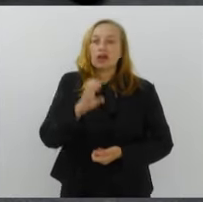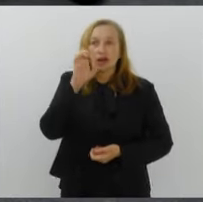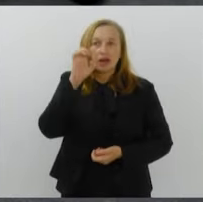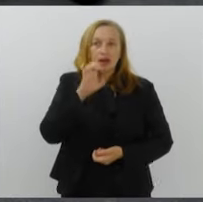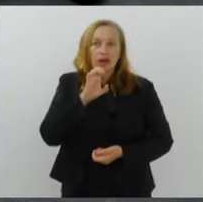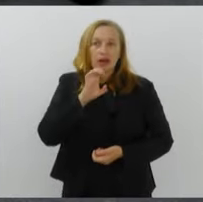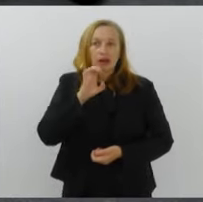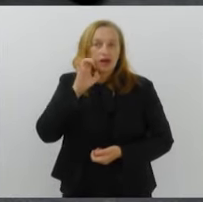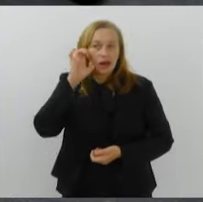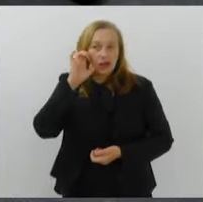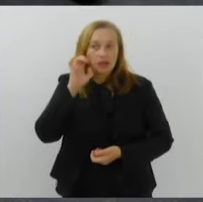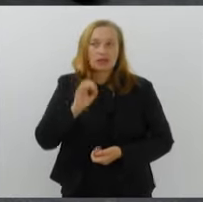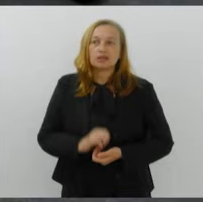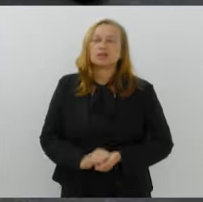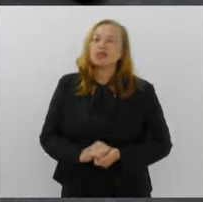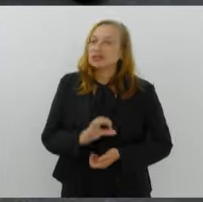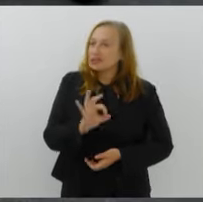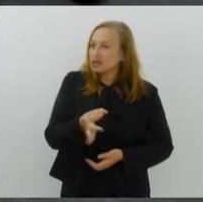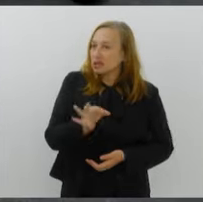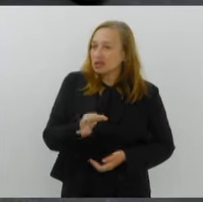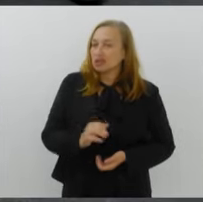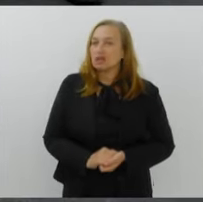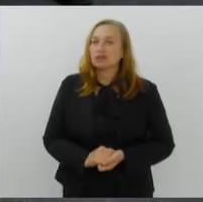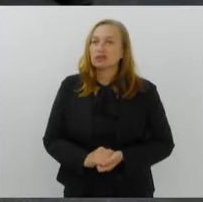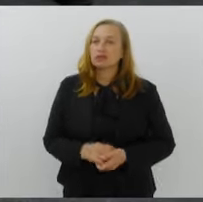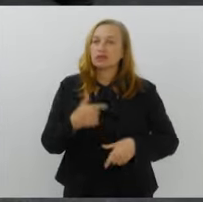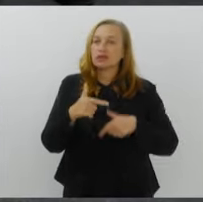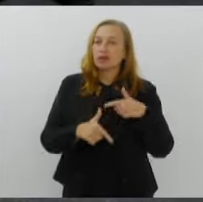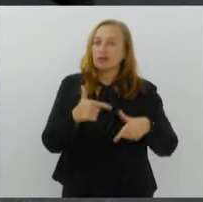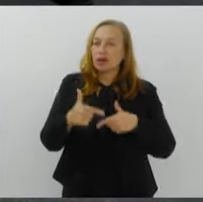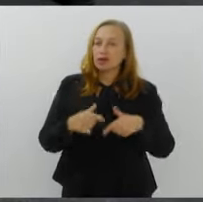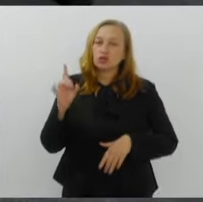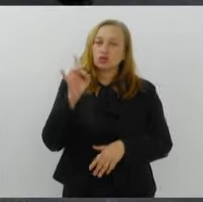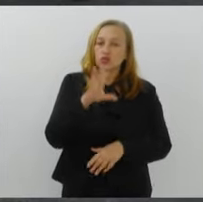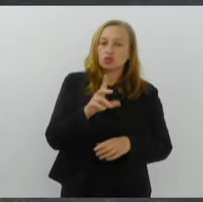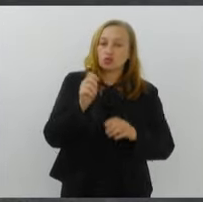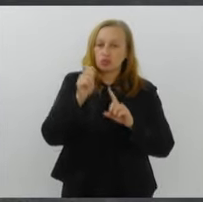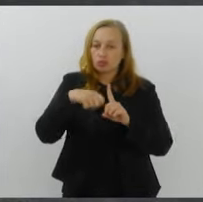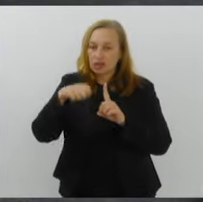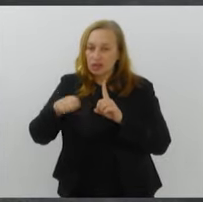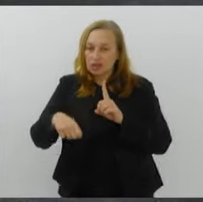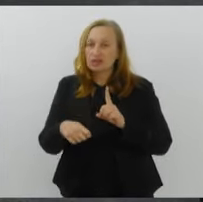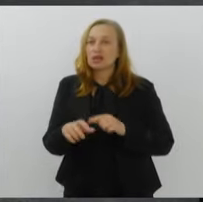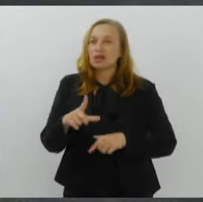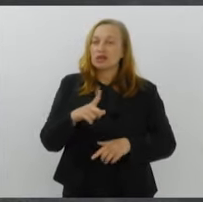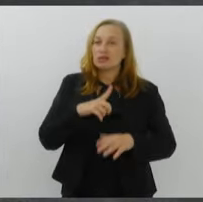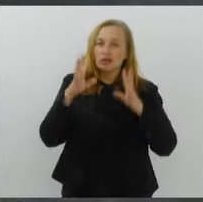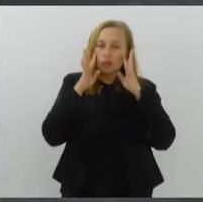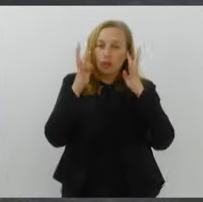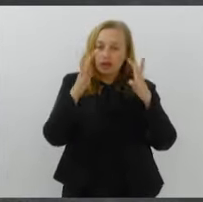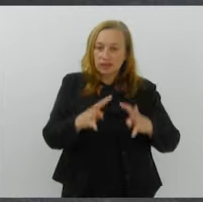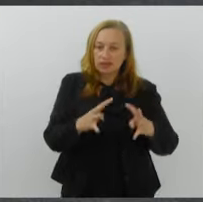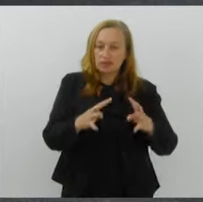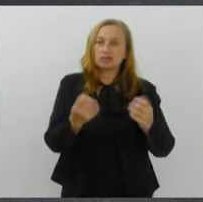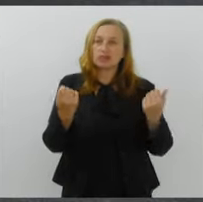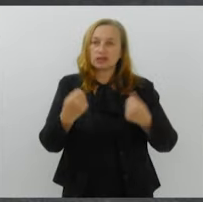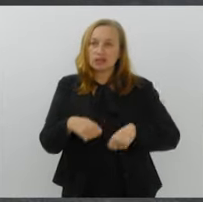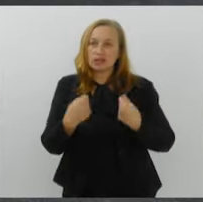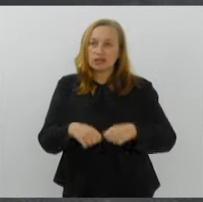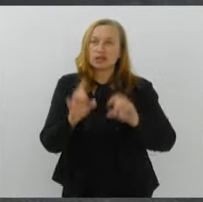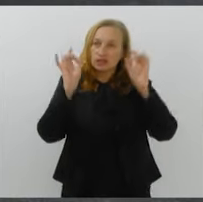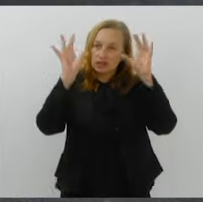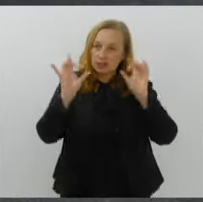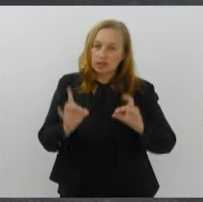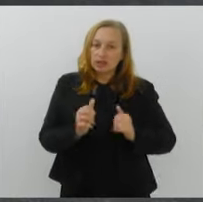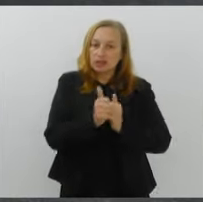Takimoto, que, de certa maneira, também atuaram nos últimos meses para que nós dessemos uma atenção necessária e especial a